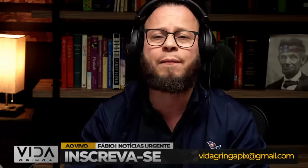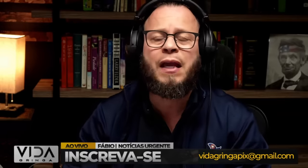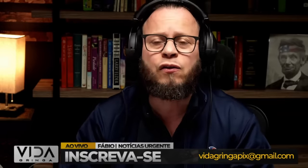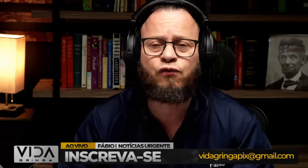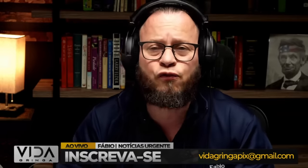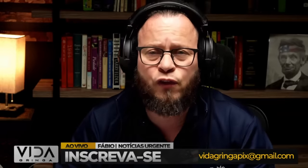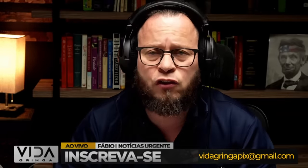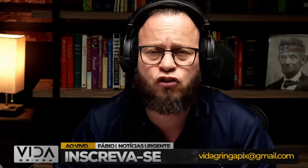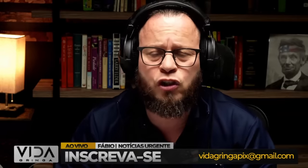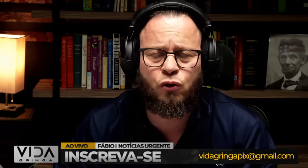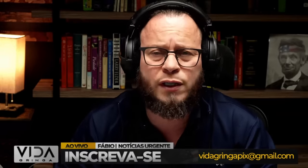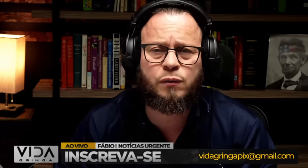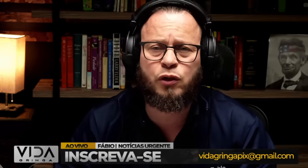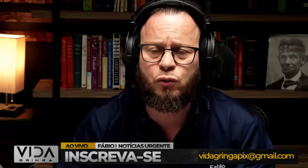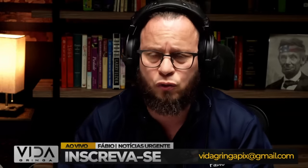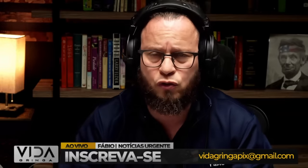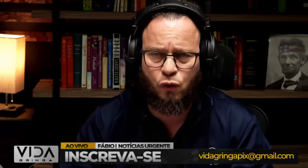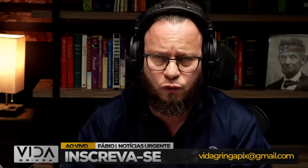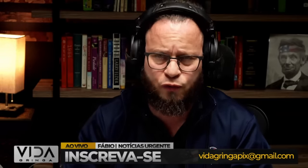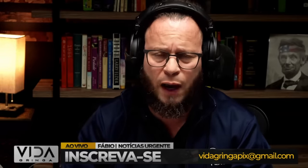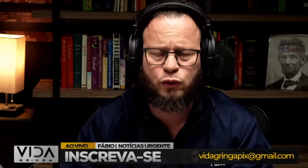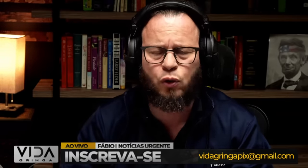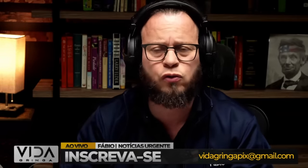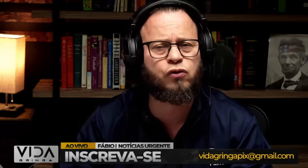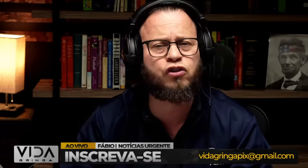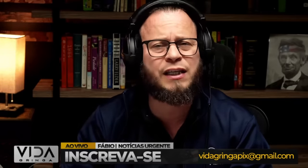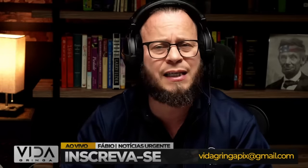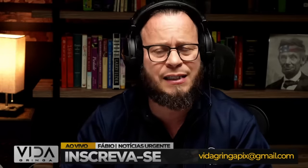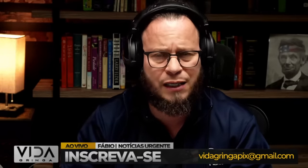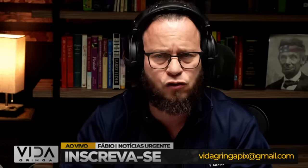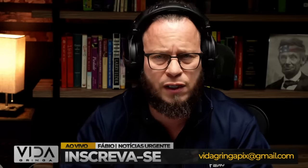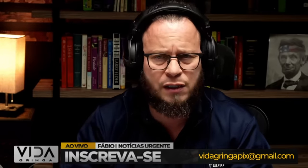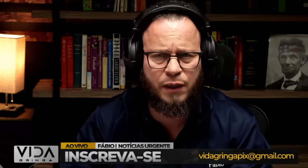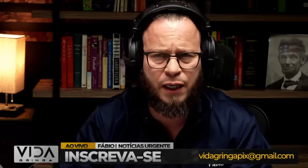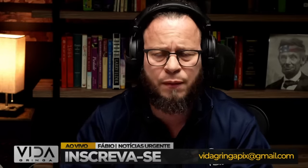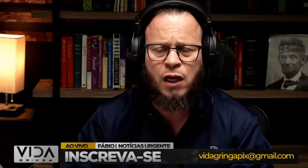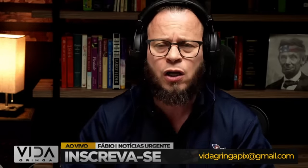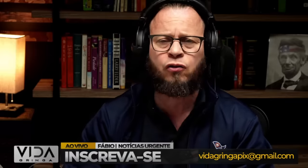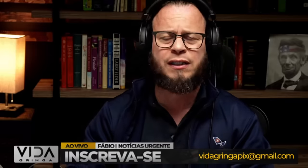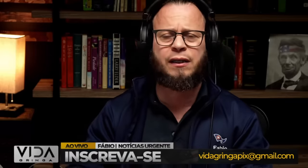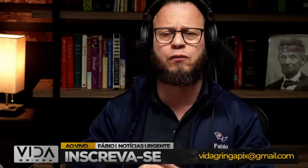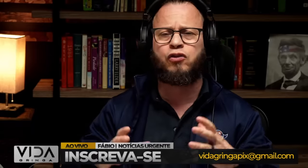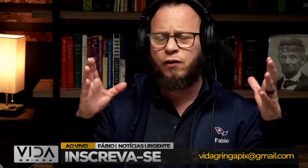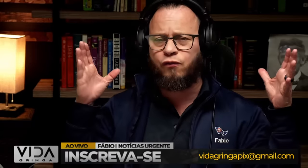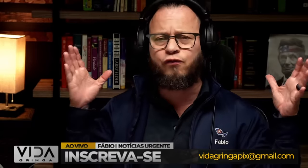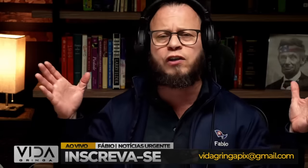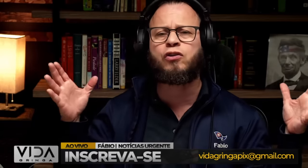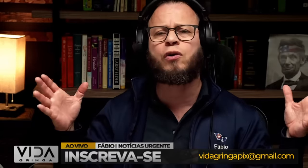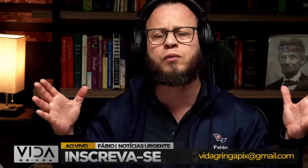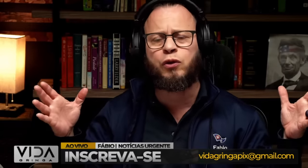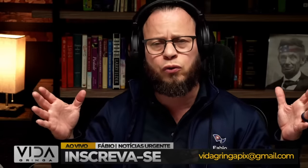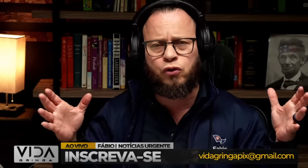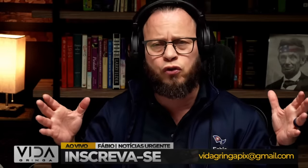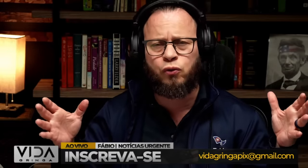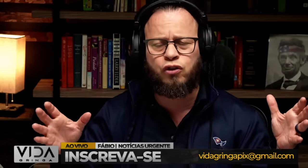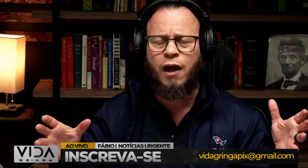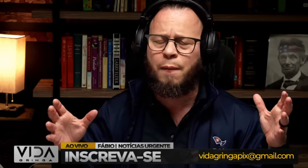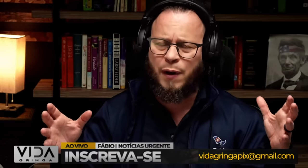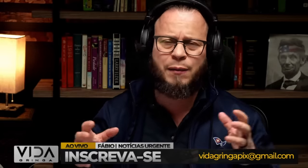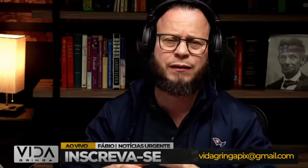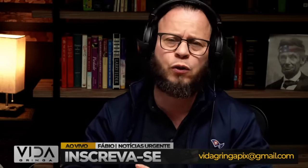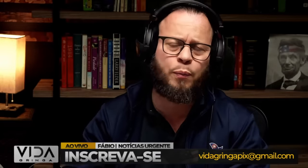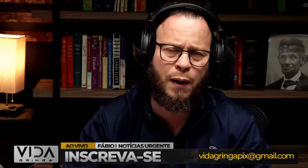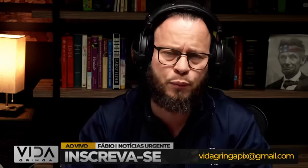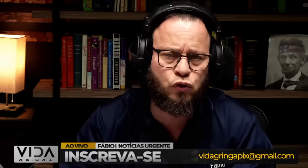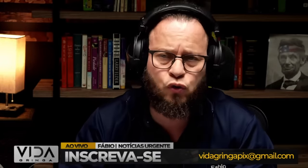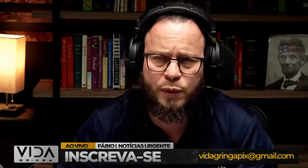agora 22 minutos com o Fábio. Todos os dias, às 6 horas da manhã, nós temos 22 minutos juntos para